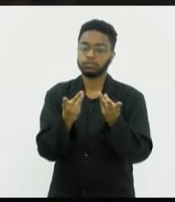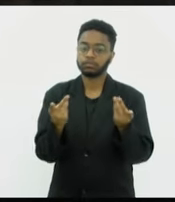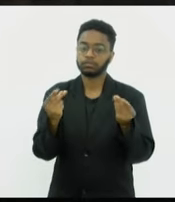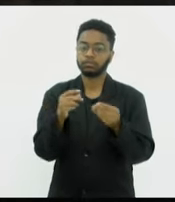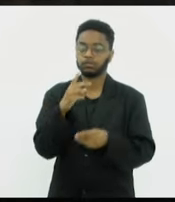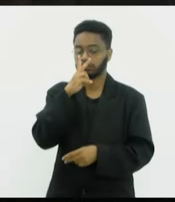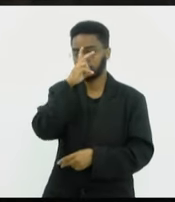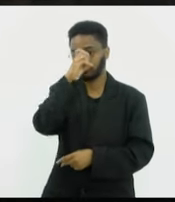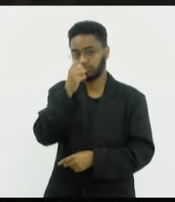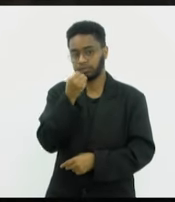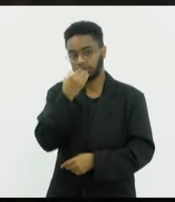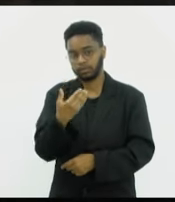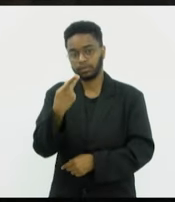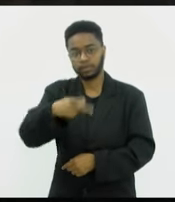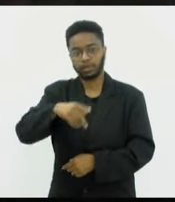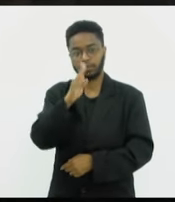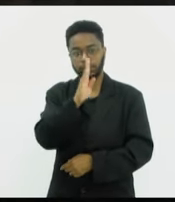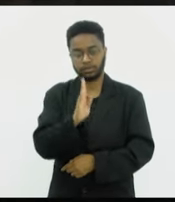país.